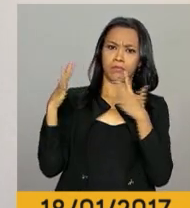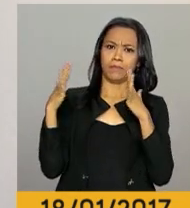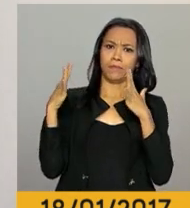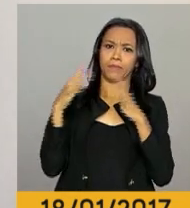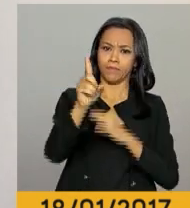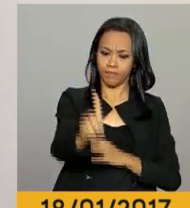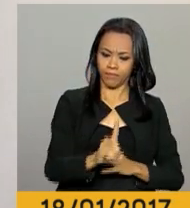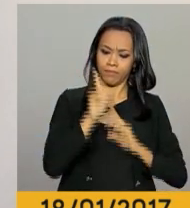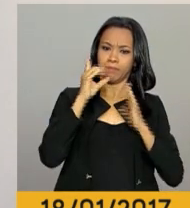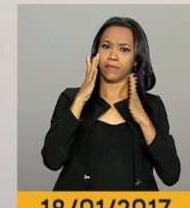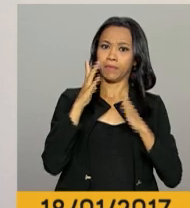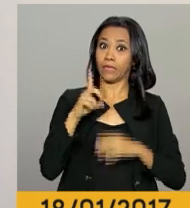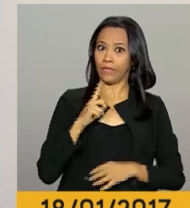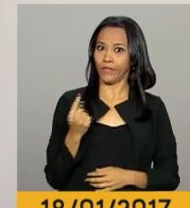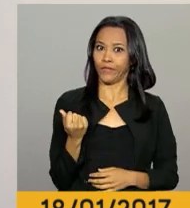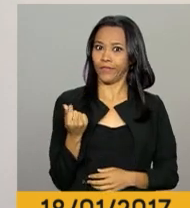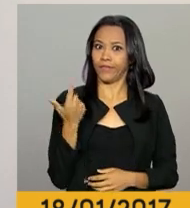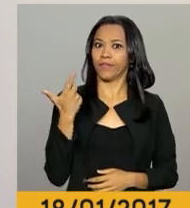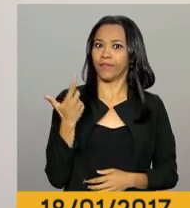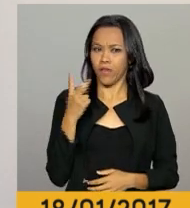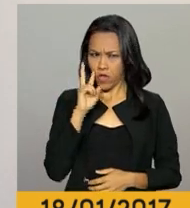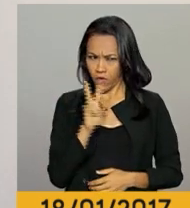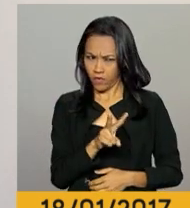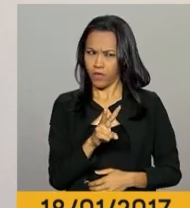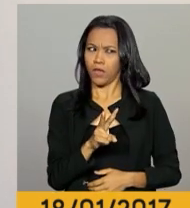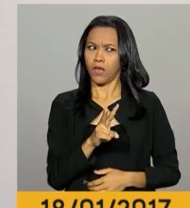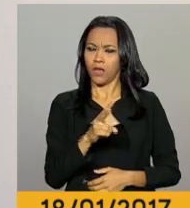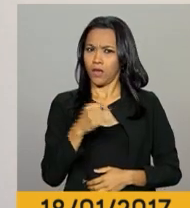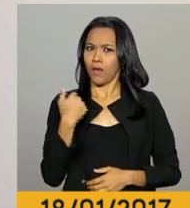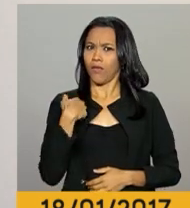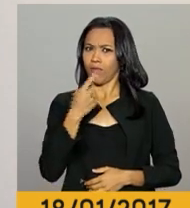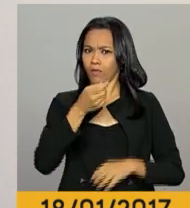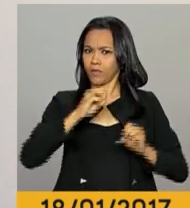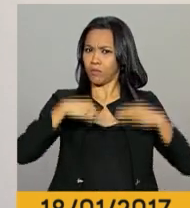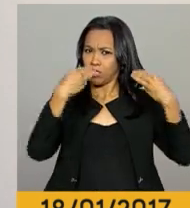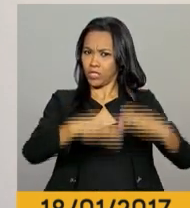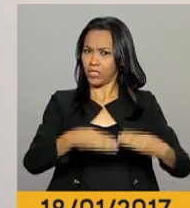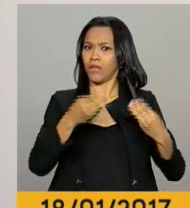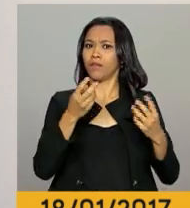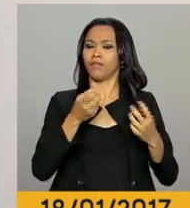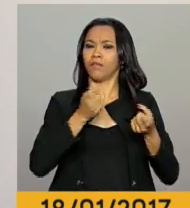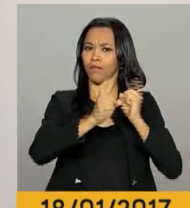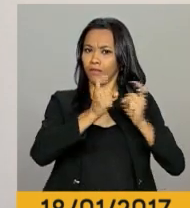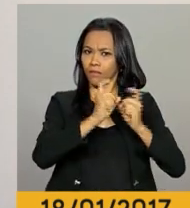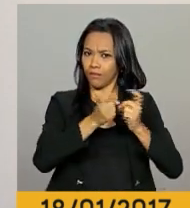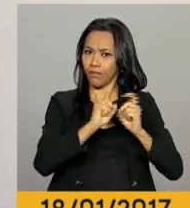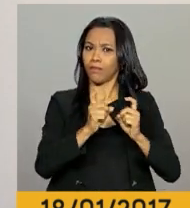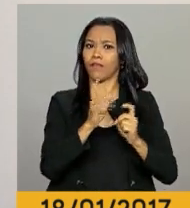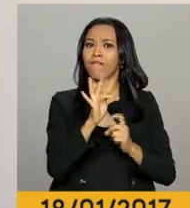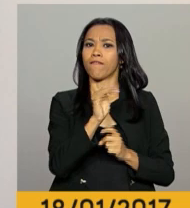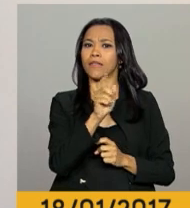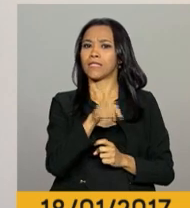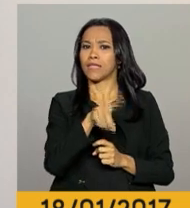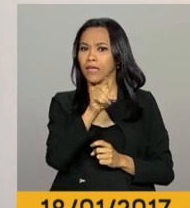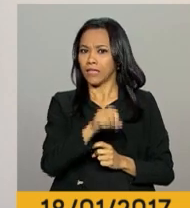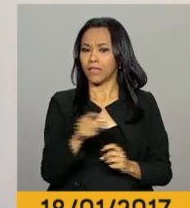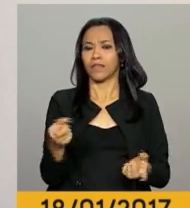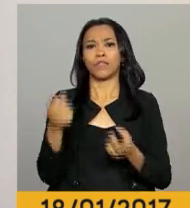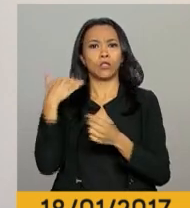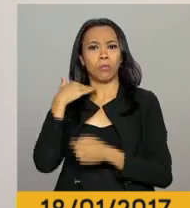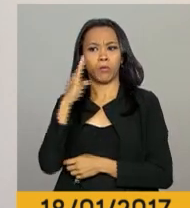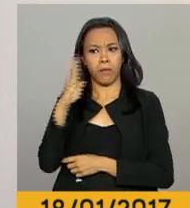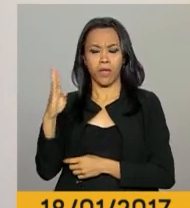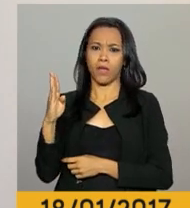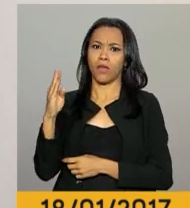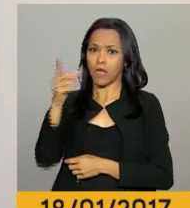detém o dinheiro eu vi que a fazenda e o Banco do Brasil foram aplaudidos não é eh O que é muito natural mas